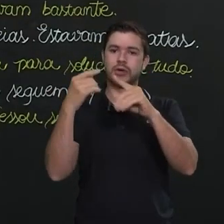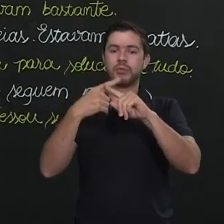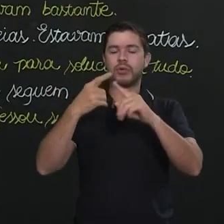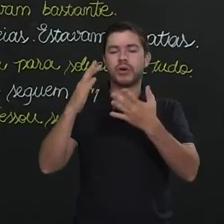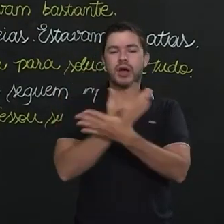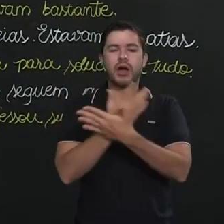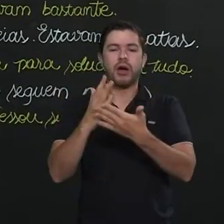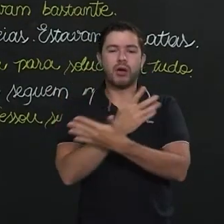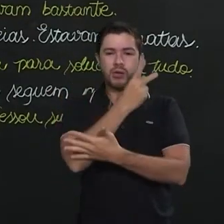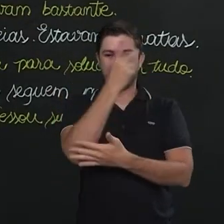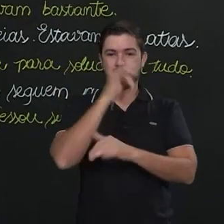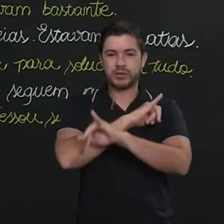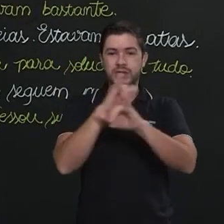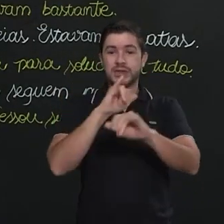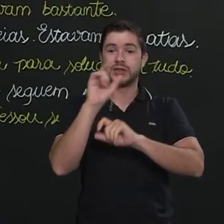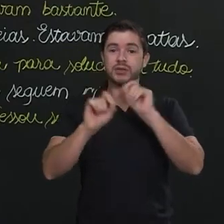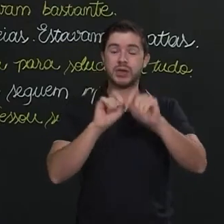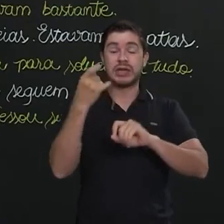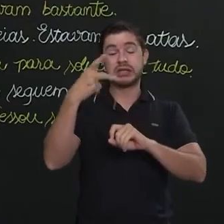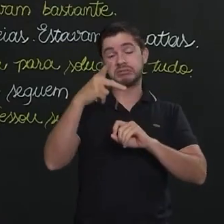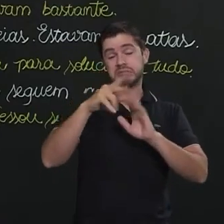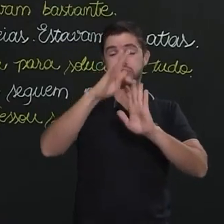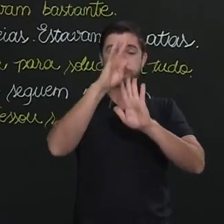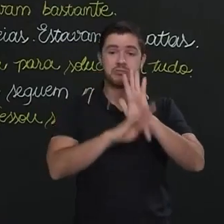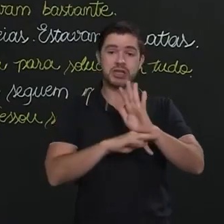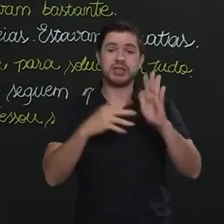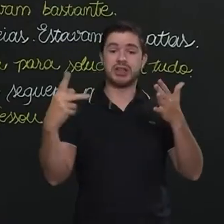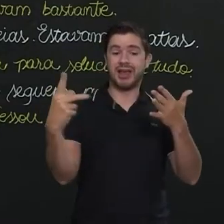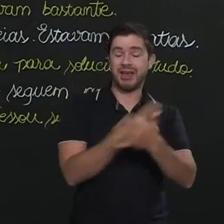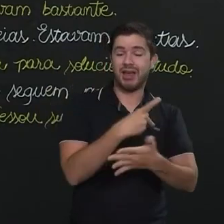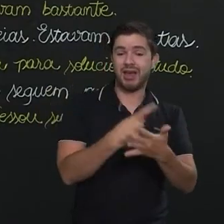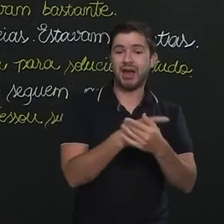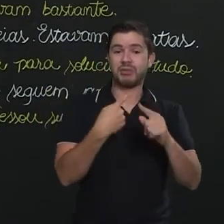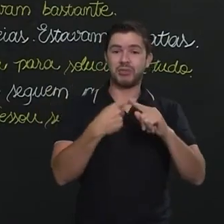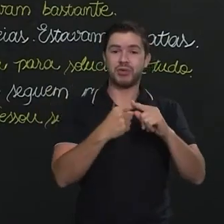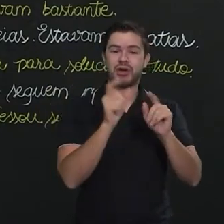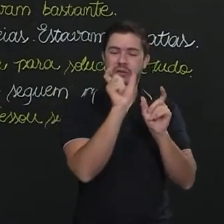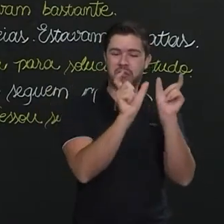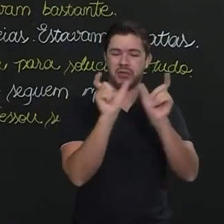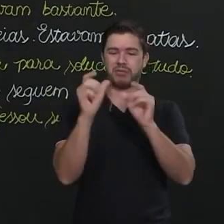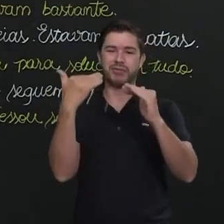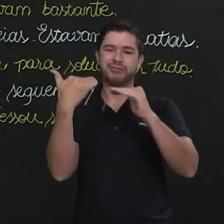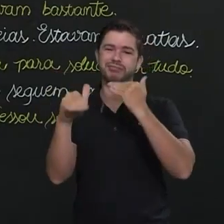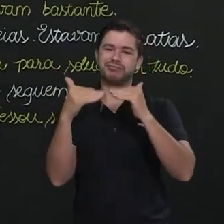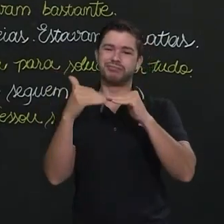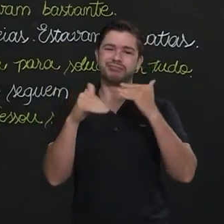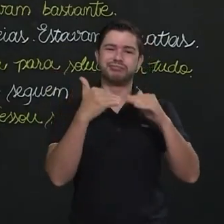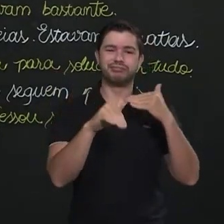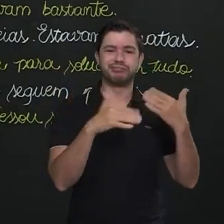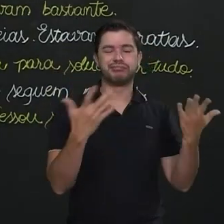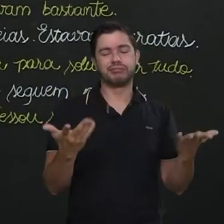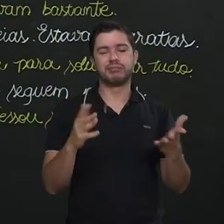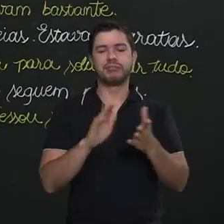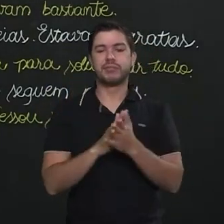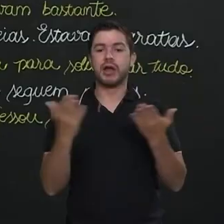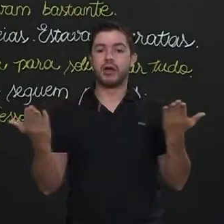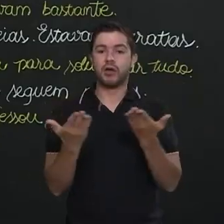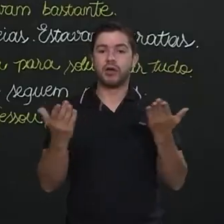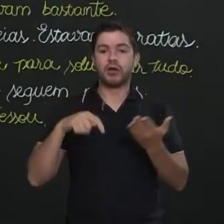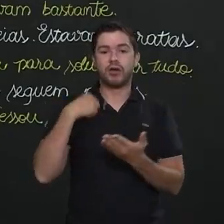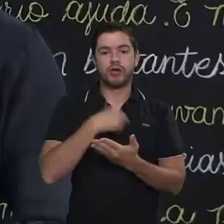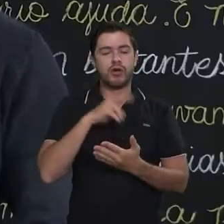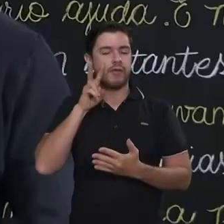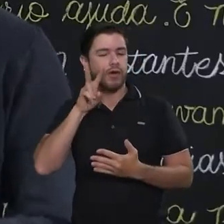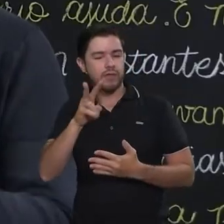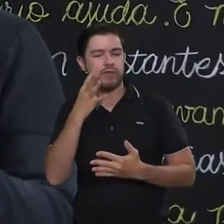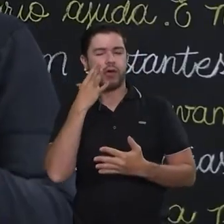que o seu texto está com problemas de concordância, ou seja, as palavras não estão combinando, não estão concordando entre si. Agora a gente vai analisar